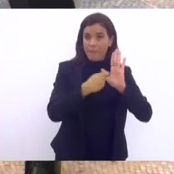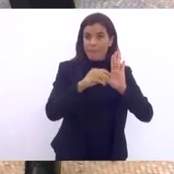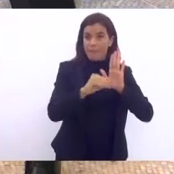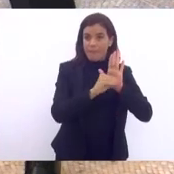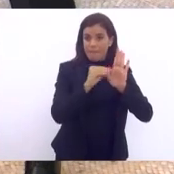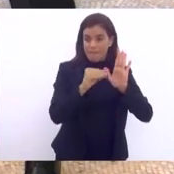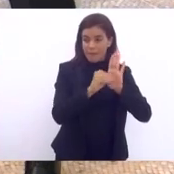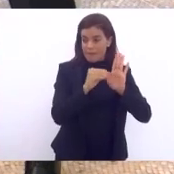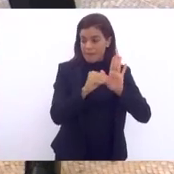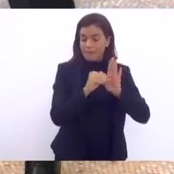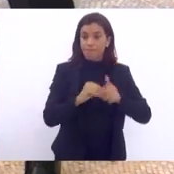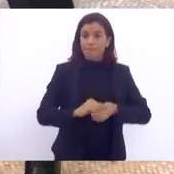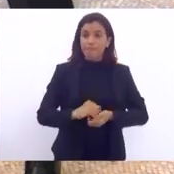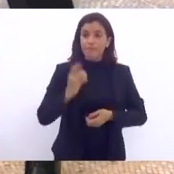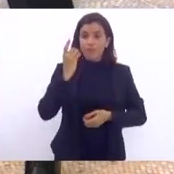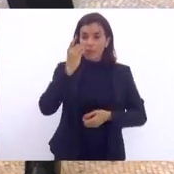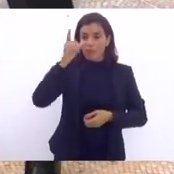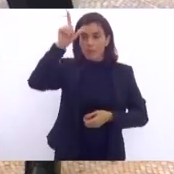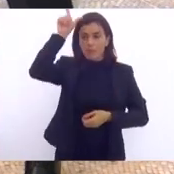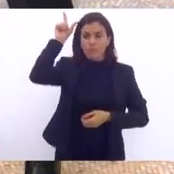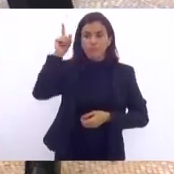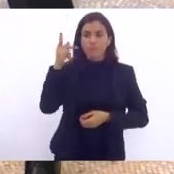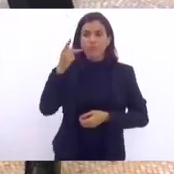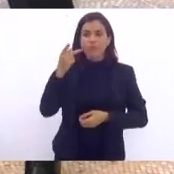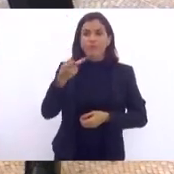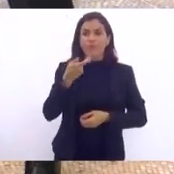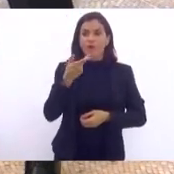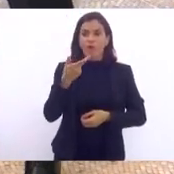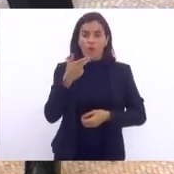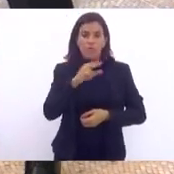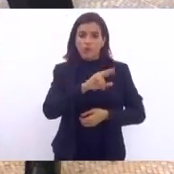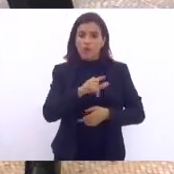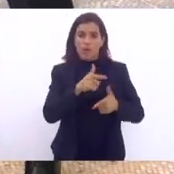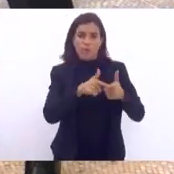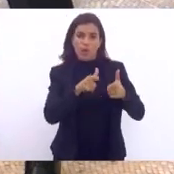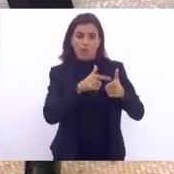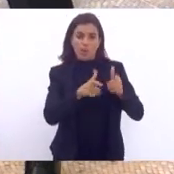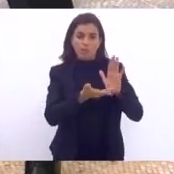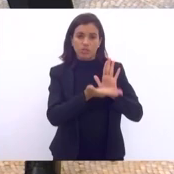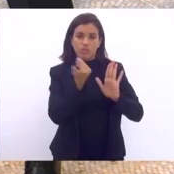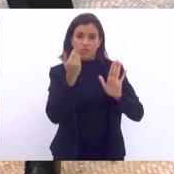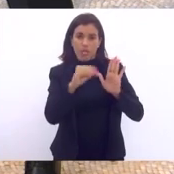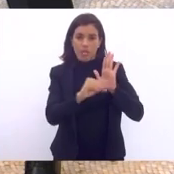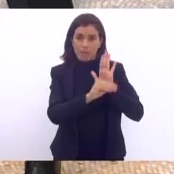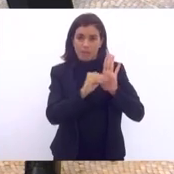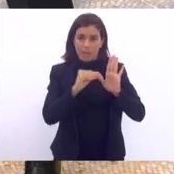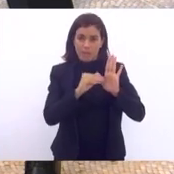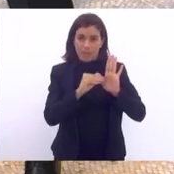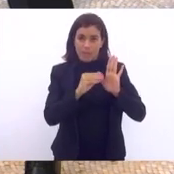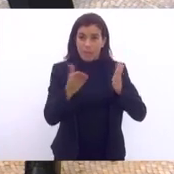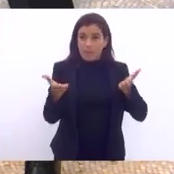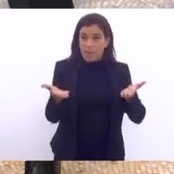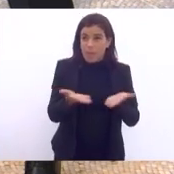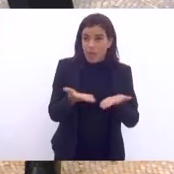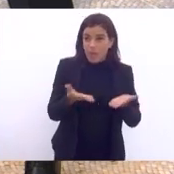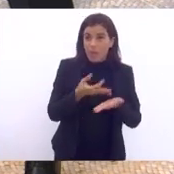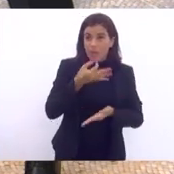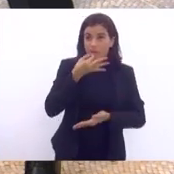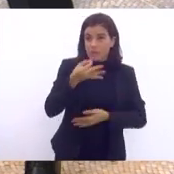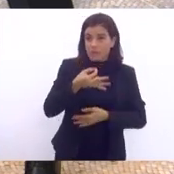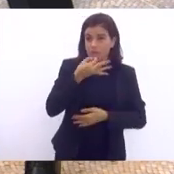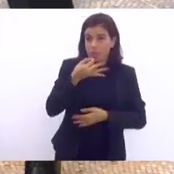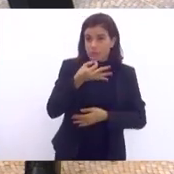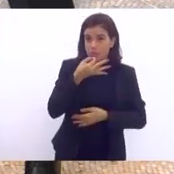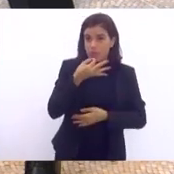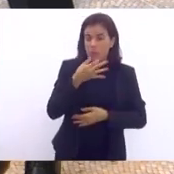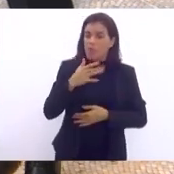falou que isso não seria um entrave para ele retirar a emenda e fez essa sugestão neste momento. O que me gera preocupação é a gente